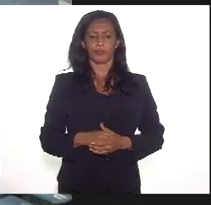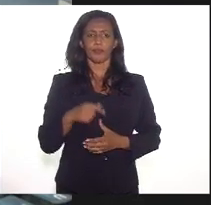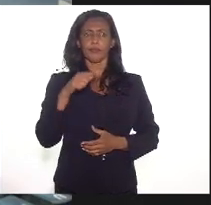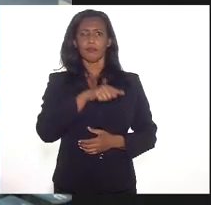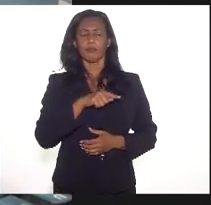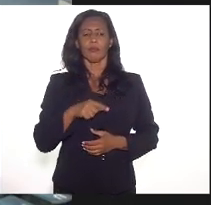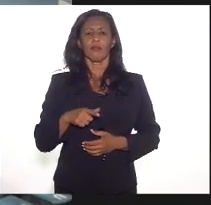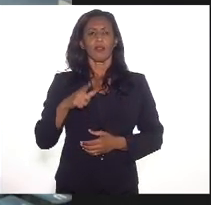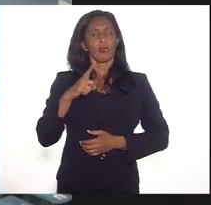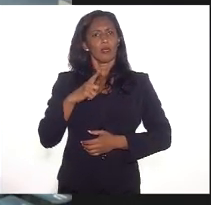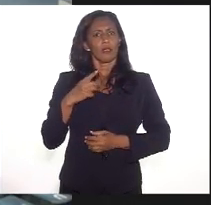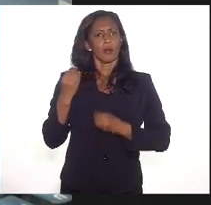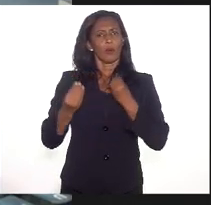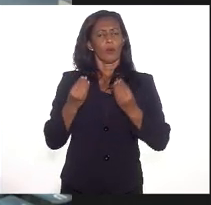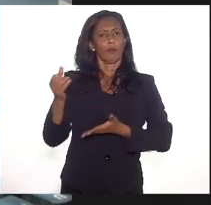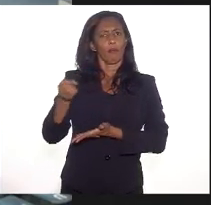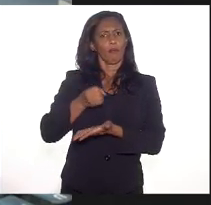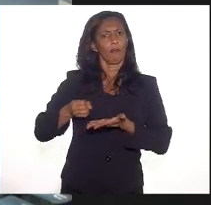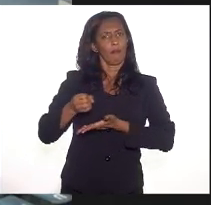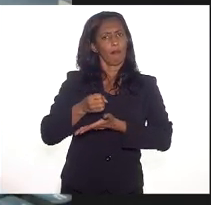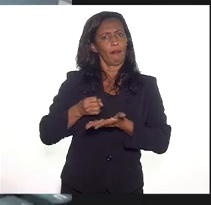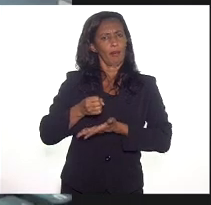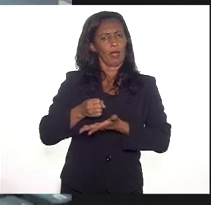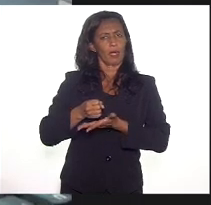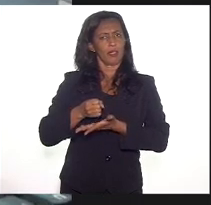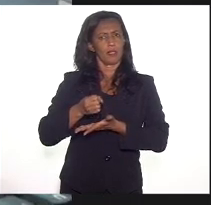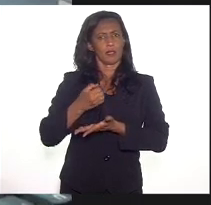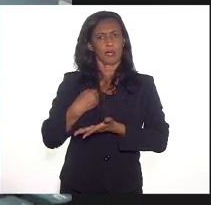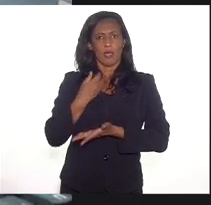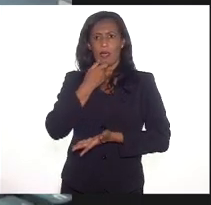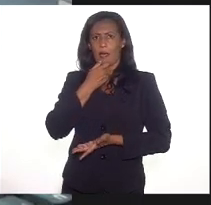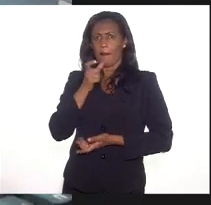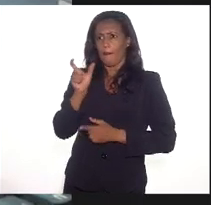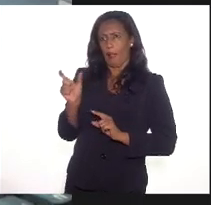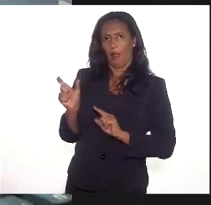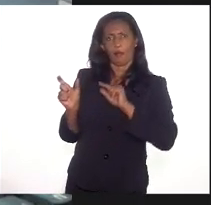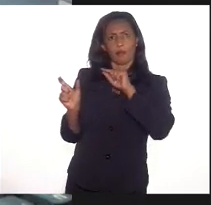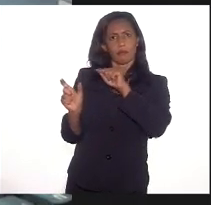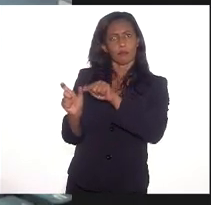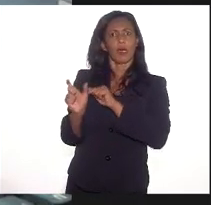trata basicamente de colocar a palavra poderá